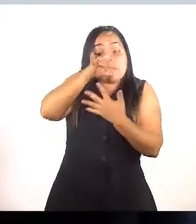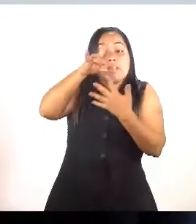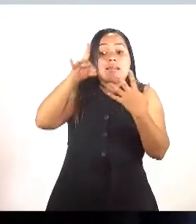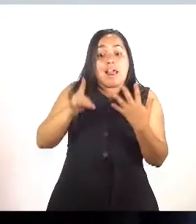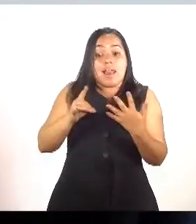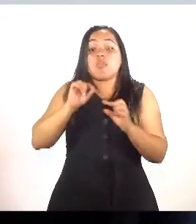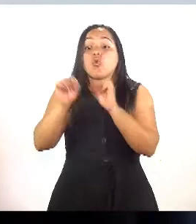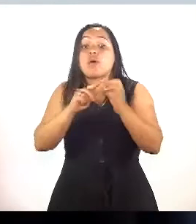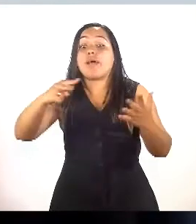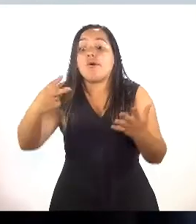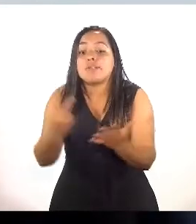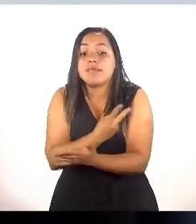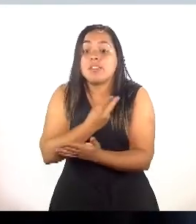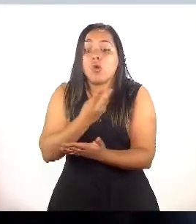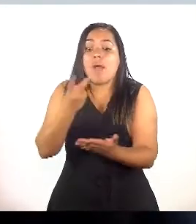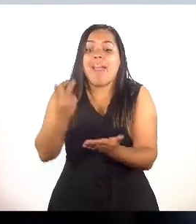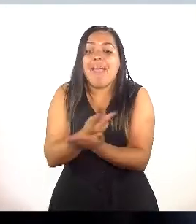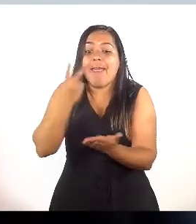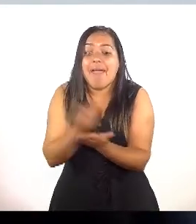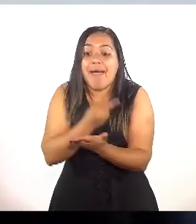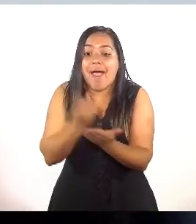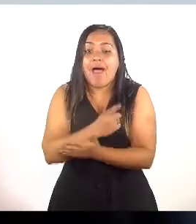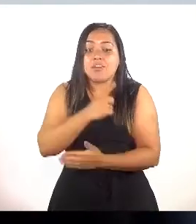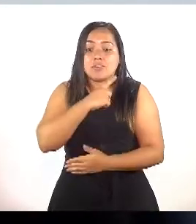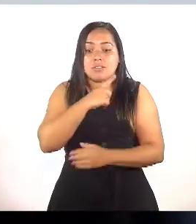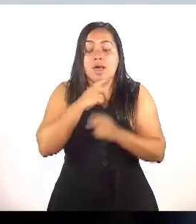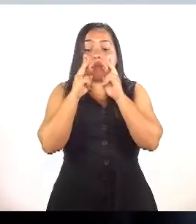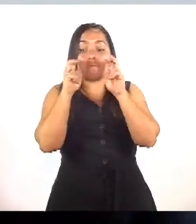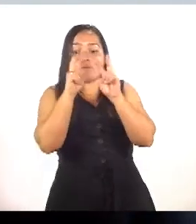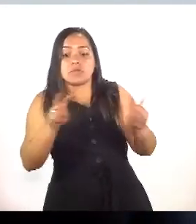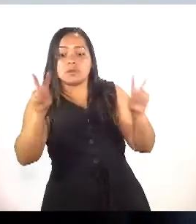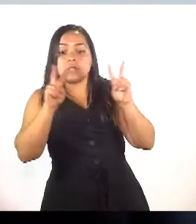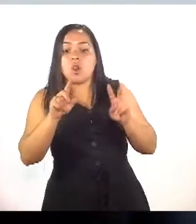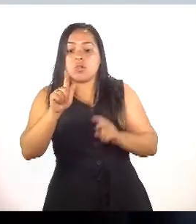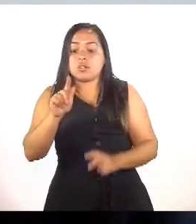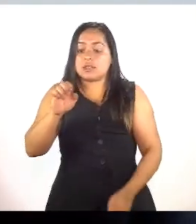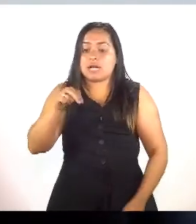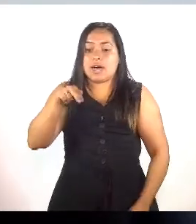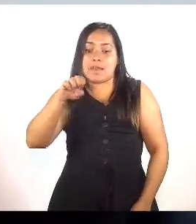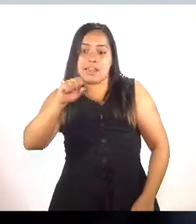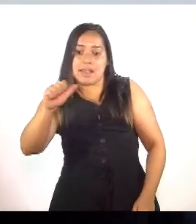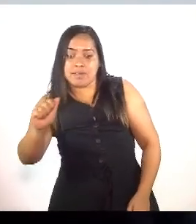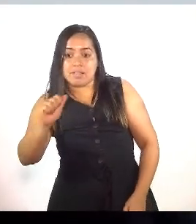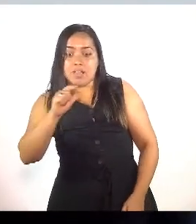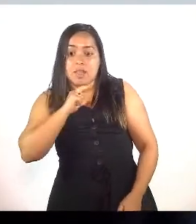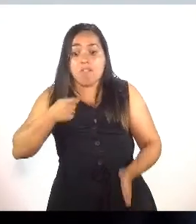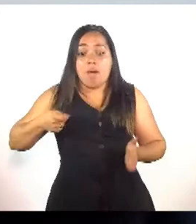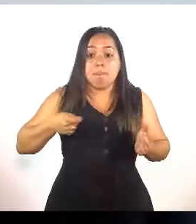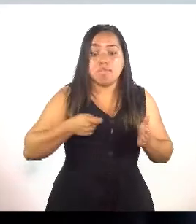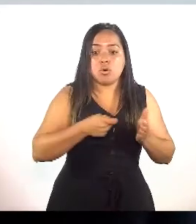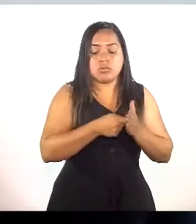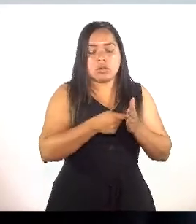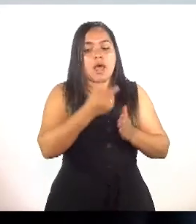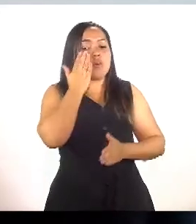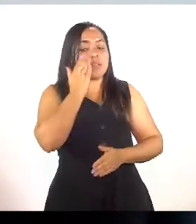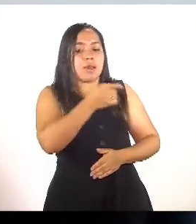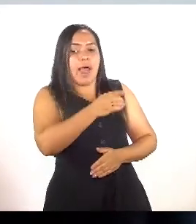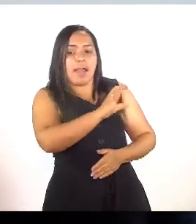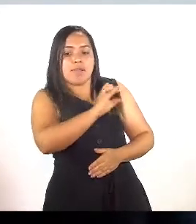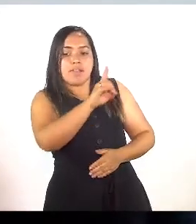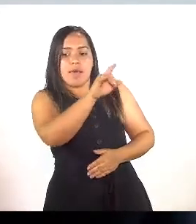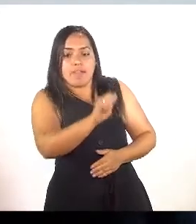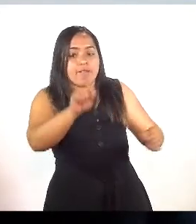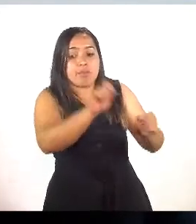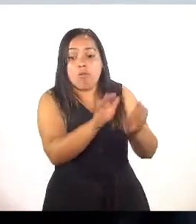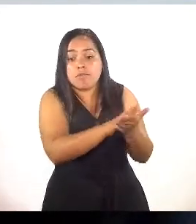isso, mas pelo que eu vi da multa e das informações que tem no site da Genersa, não foram tomadas medidas